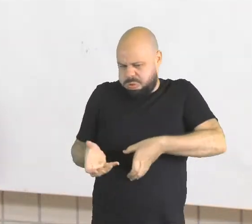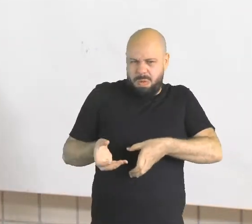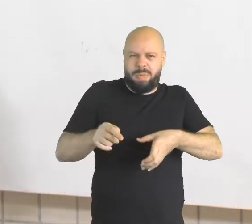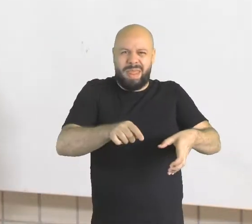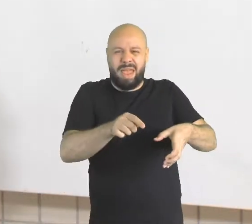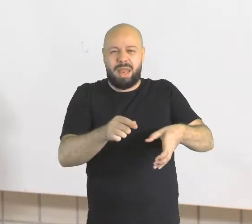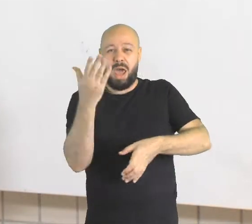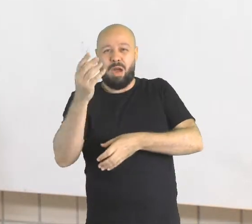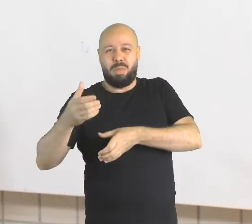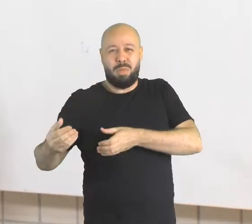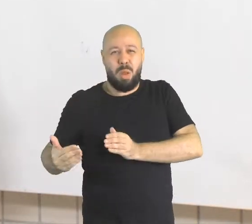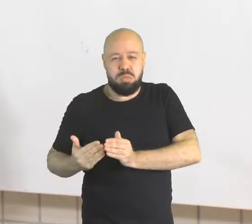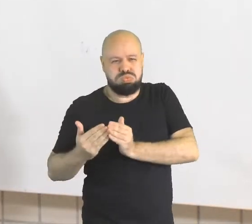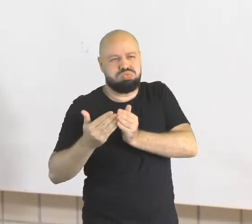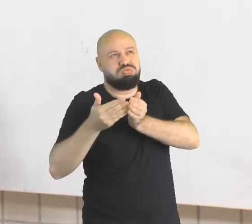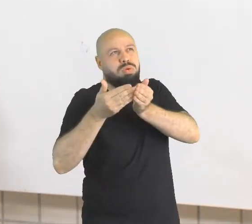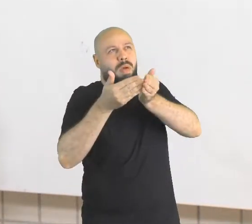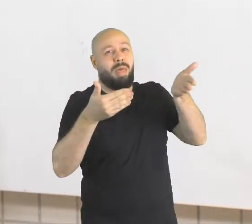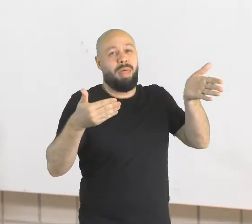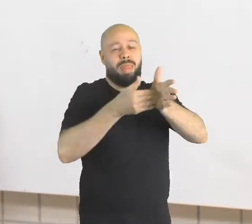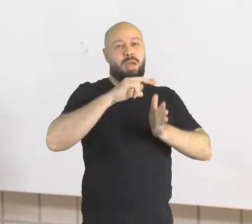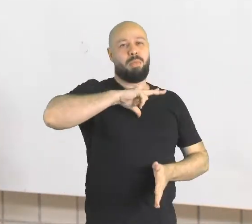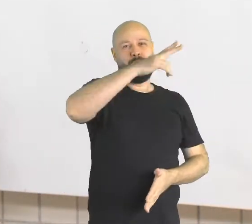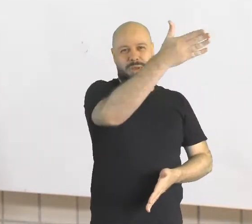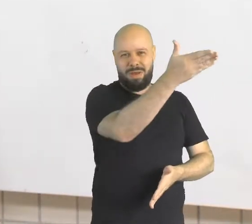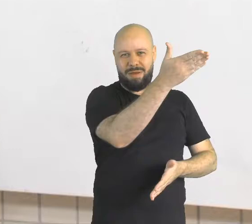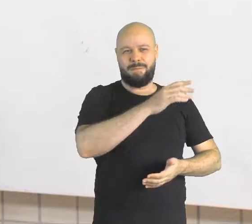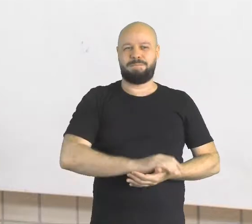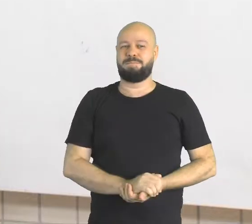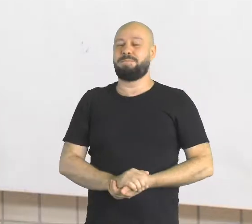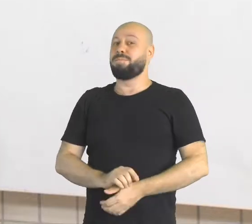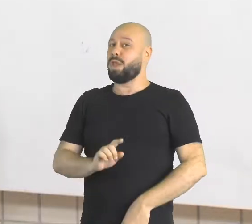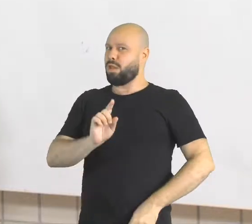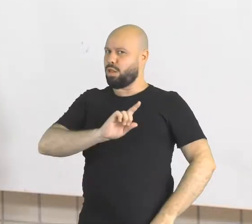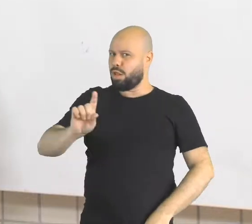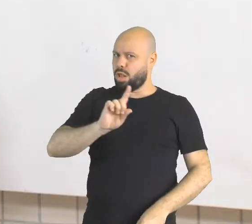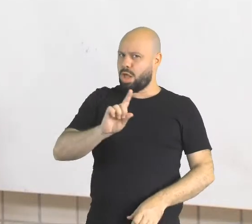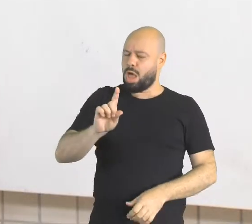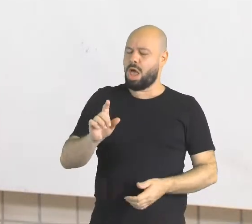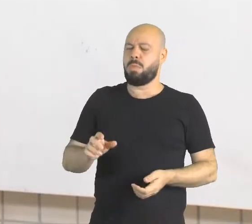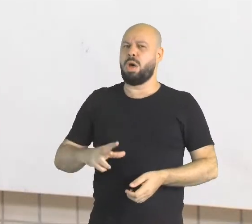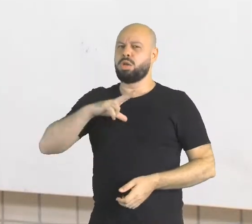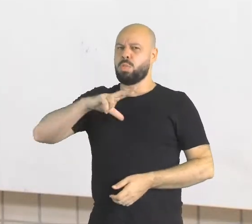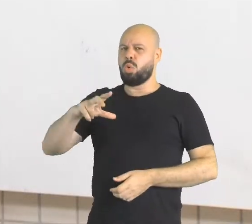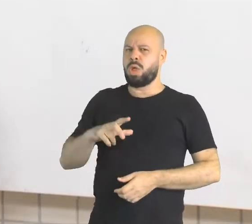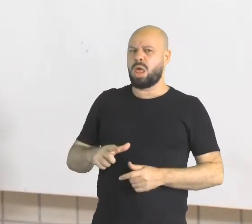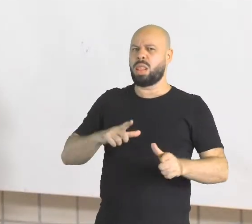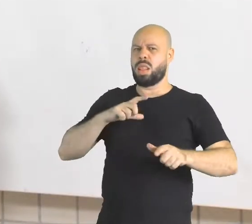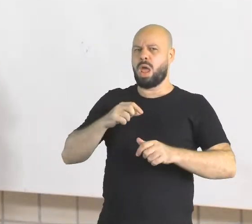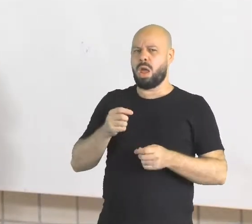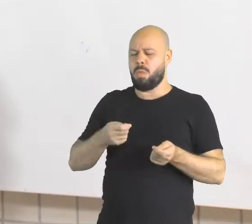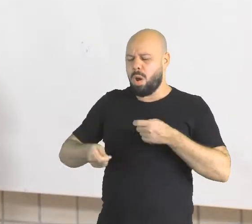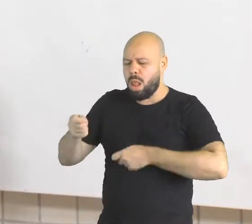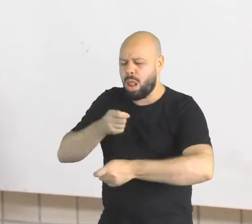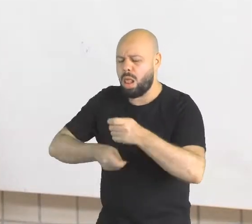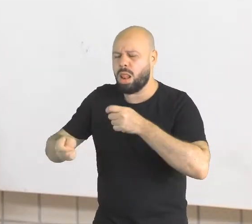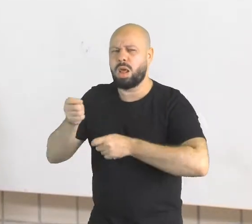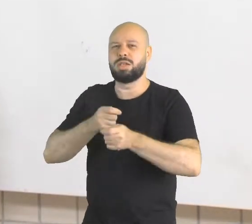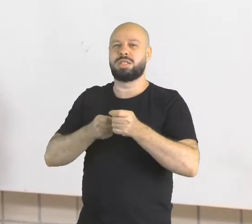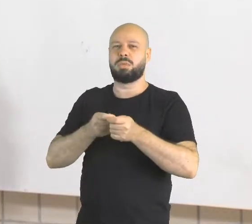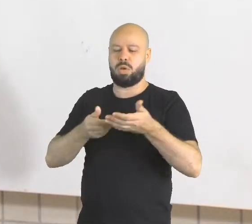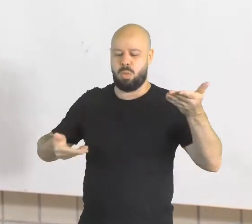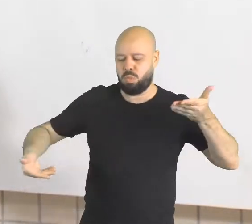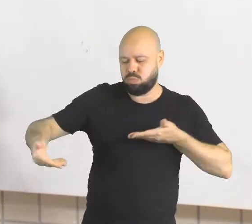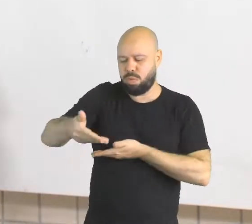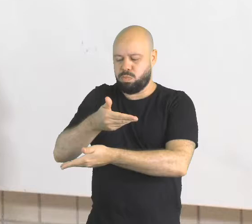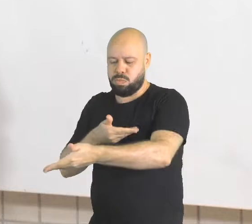essa árvore para Portugal, a madeira? Não, gente. Os portugueses e os indígenas, eles tinham uma relação comercial que nós chamamos de escambo.